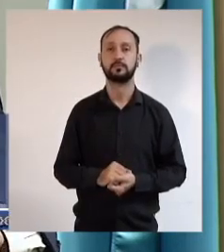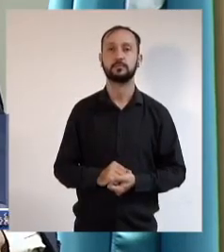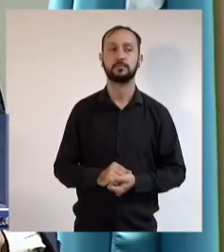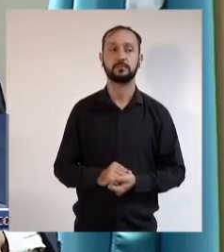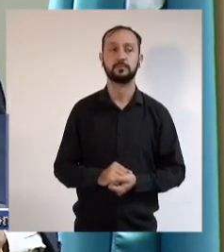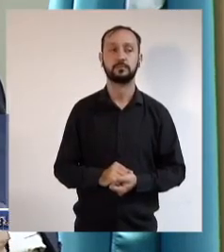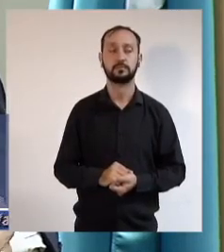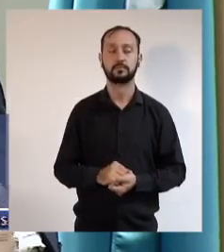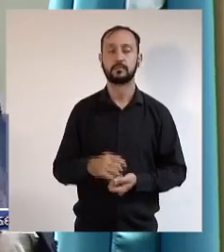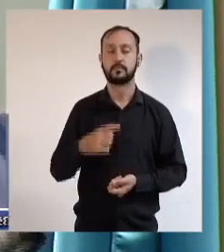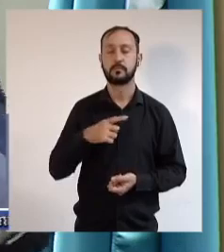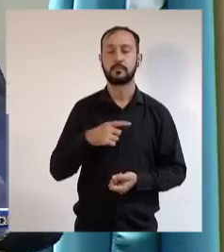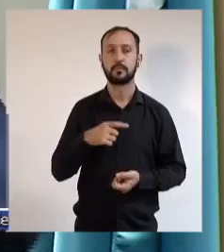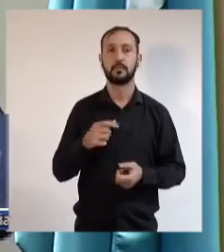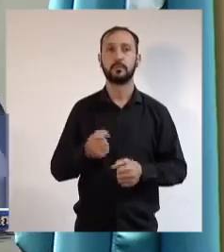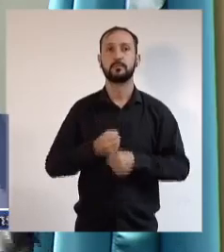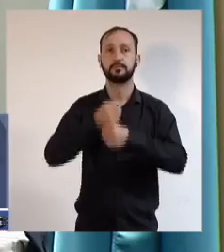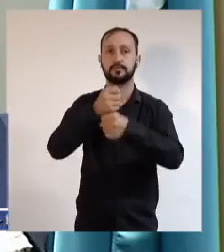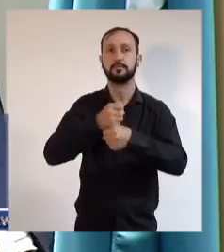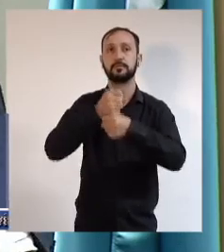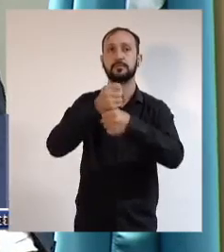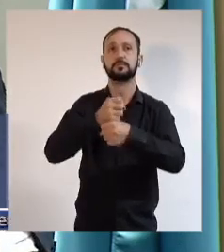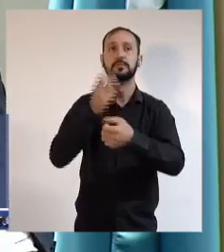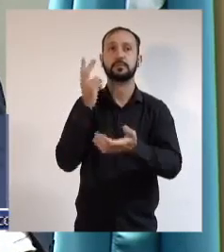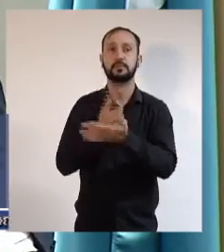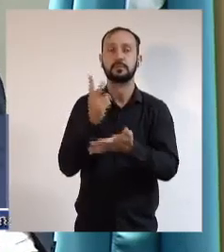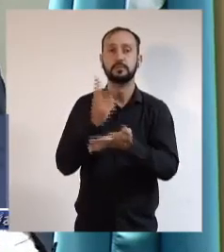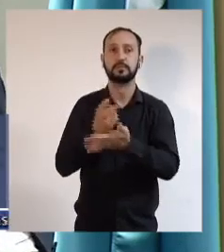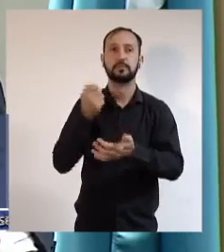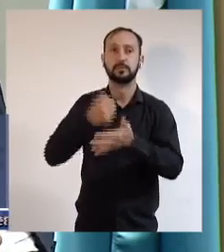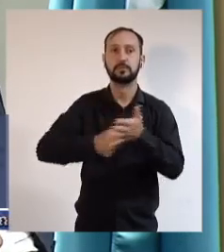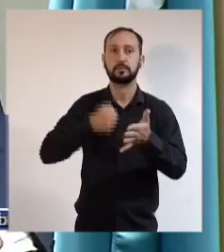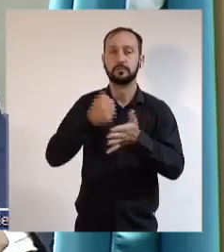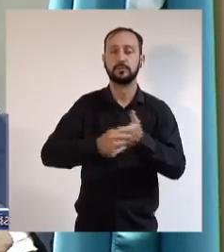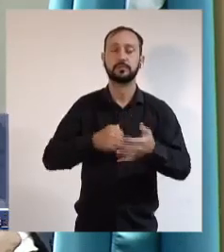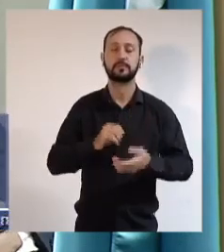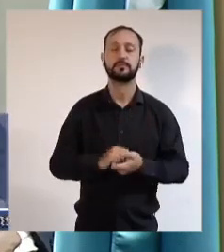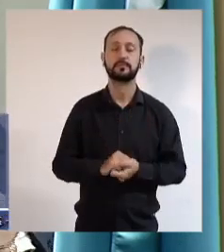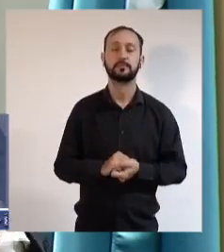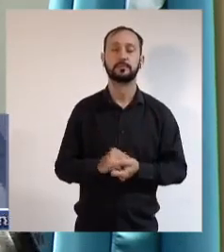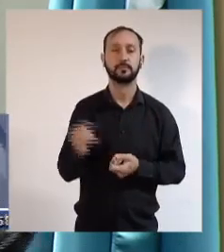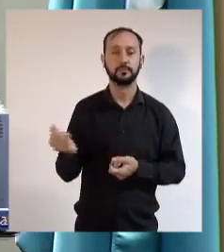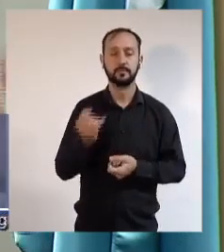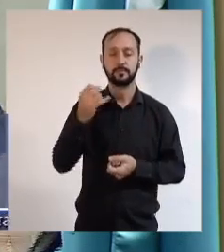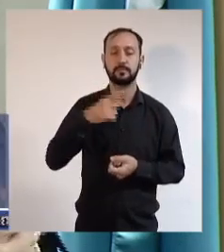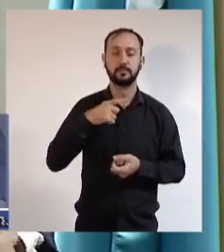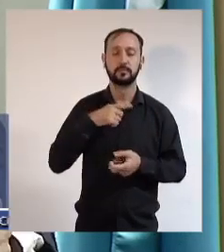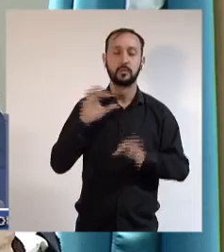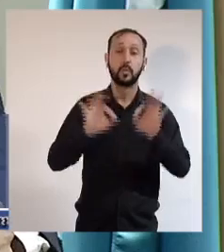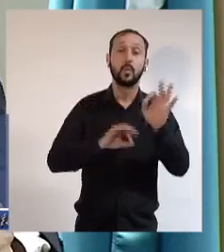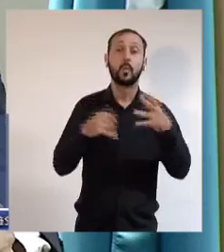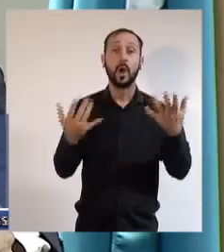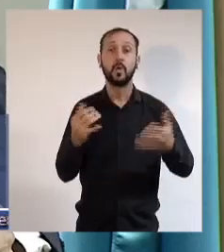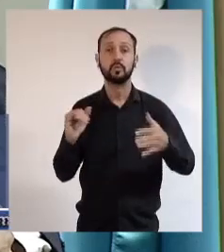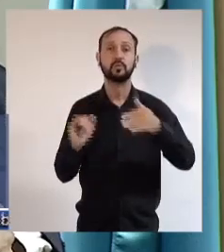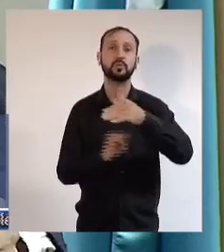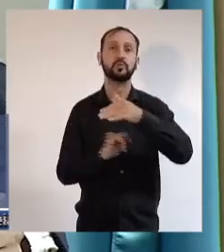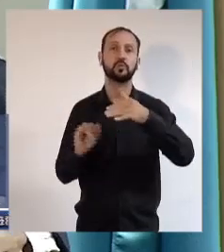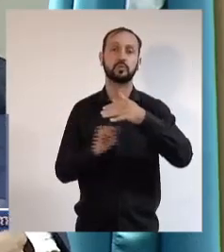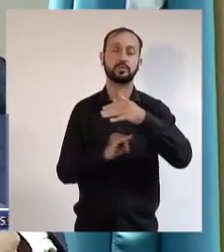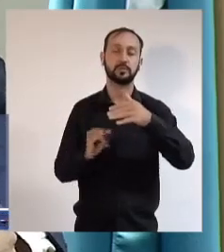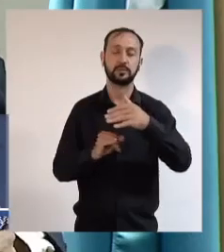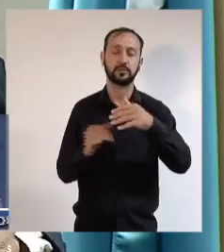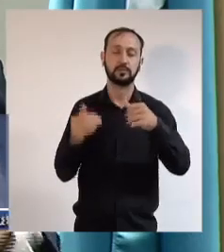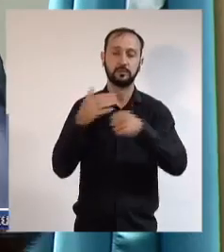manifestação sempre importante é colocar a instituição que defende e